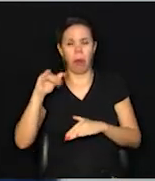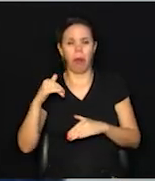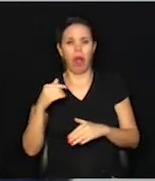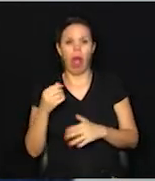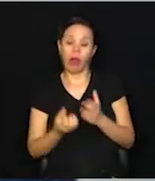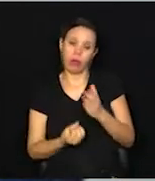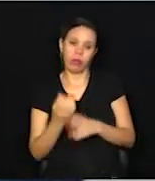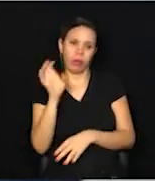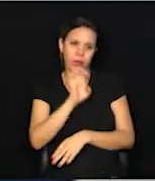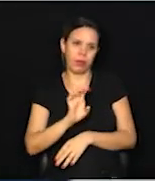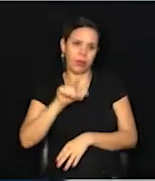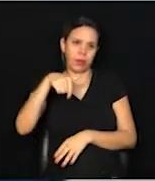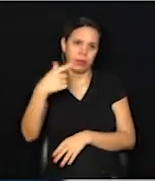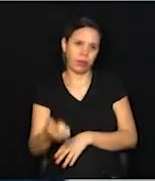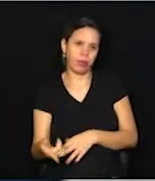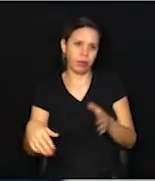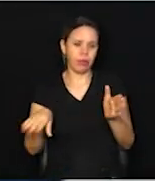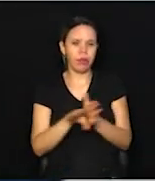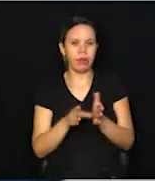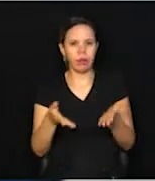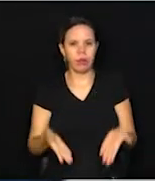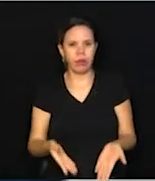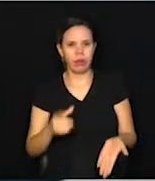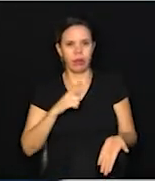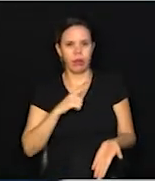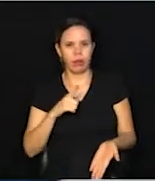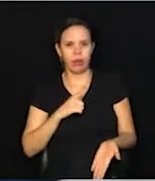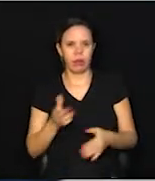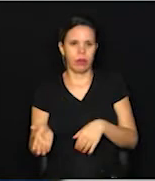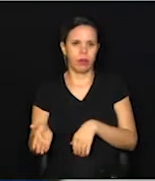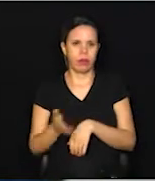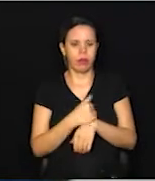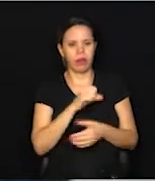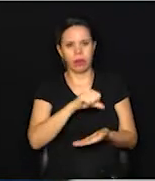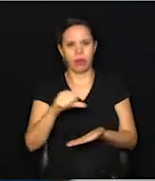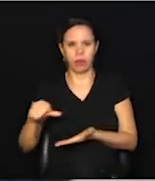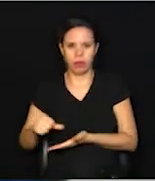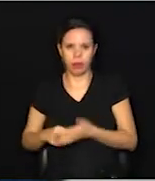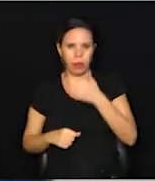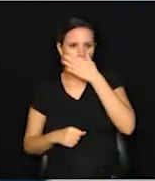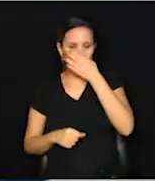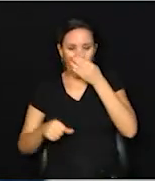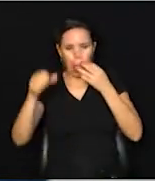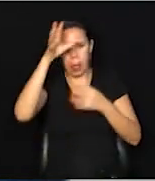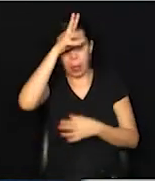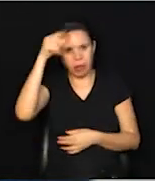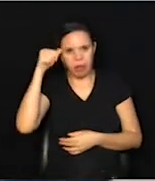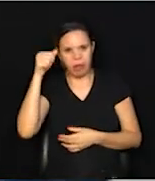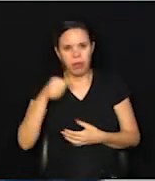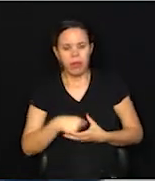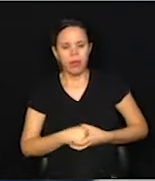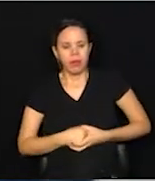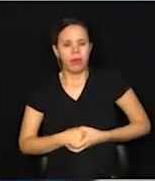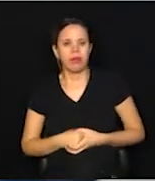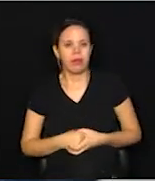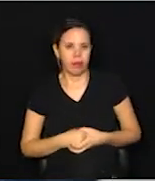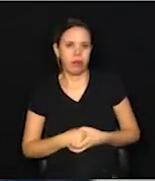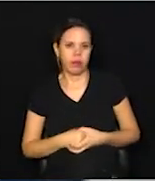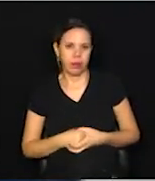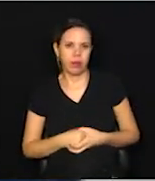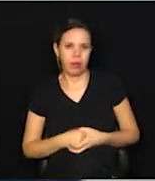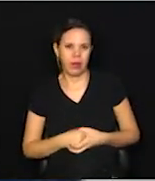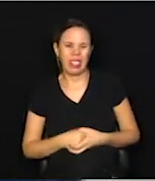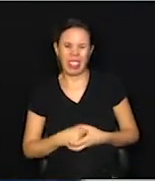Europa, depois veio aqui, já tinha acontecido um pouco antes na nossa região, Manaus, lá Amazonas, mas foi, a coisa